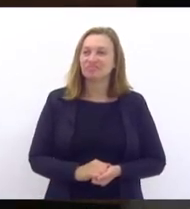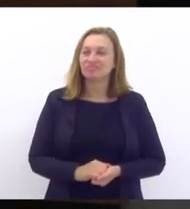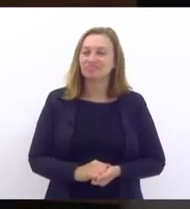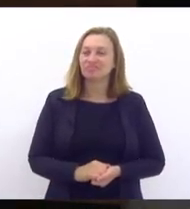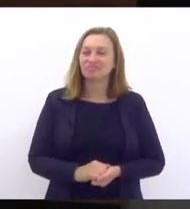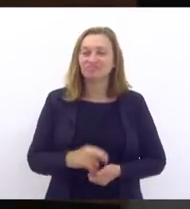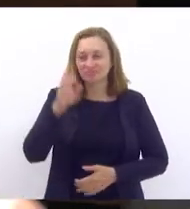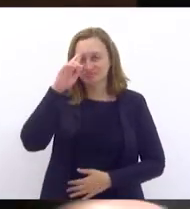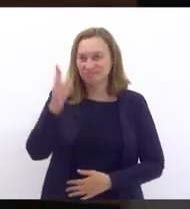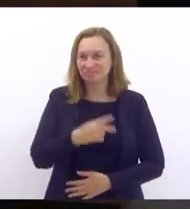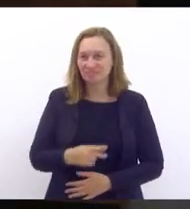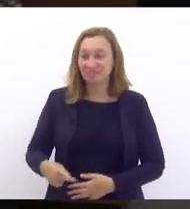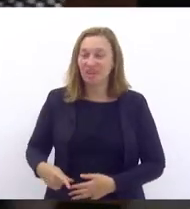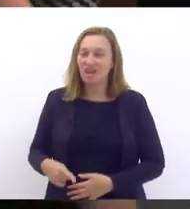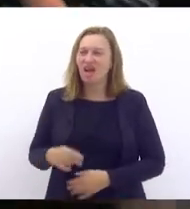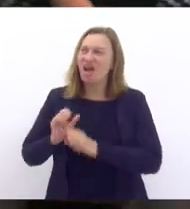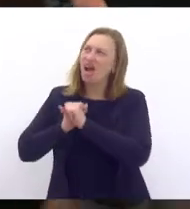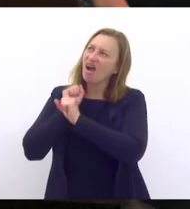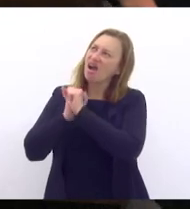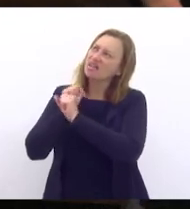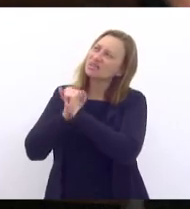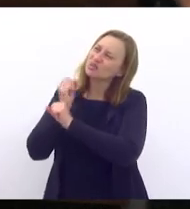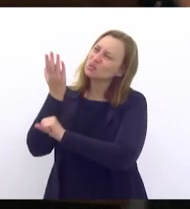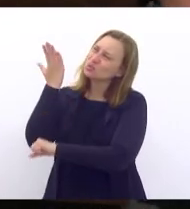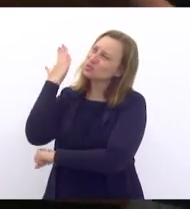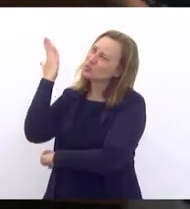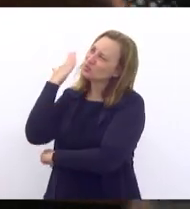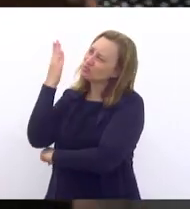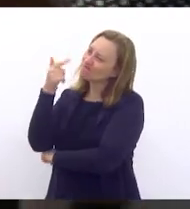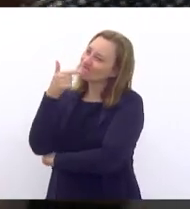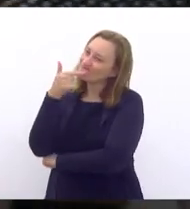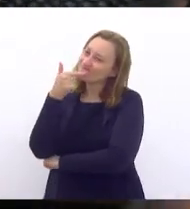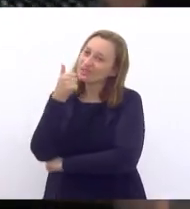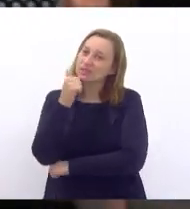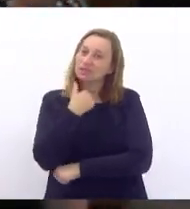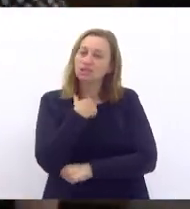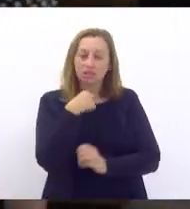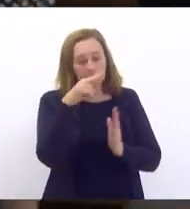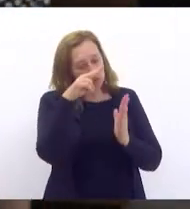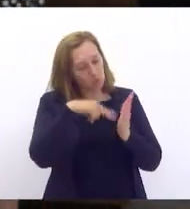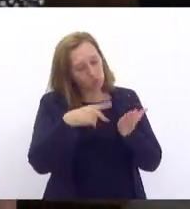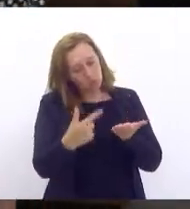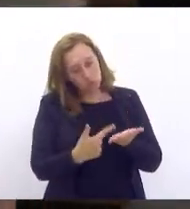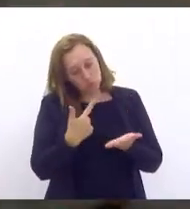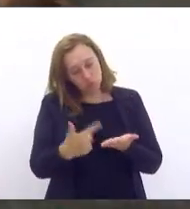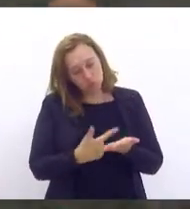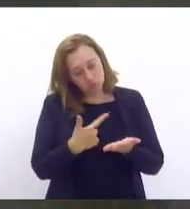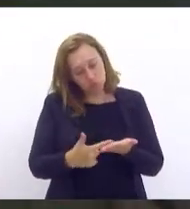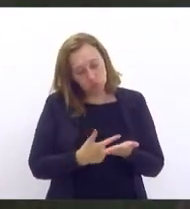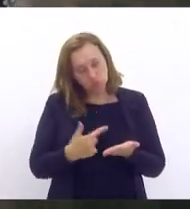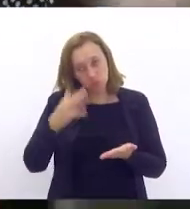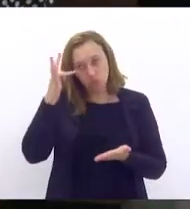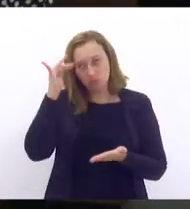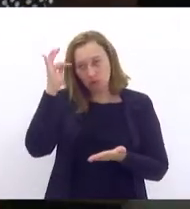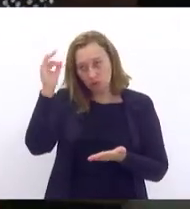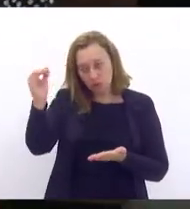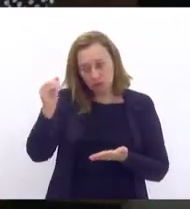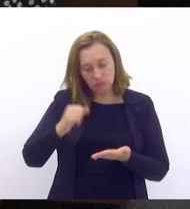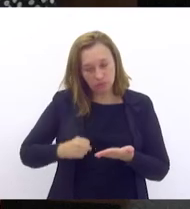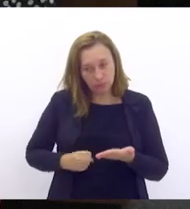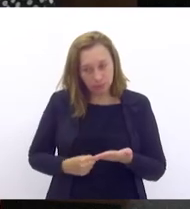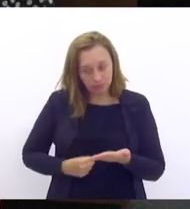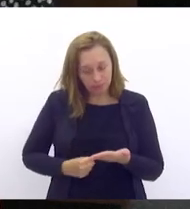Eu, há muitos anos atrás, eu li um livro de um grande